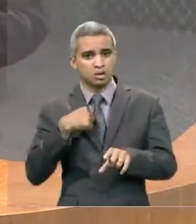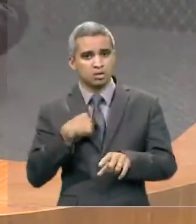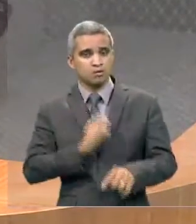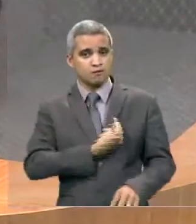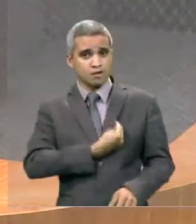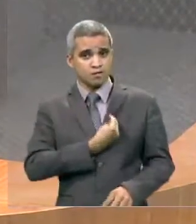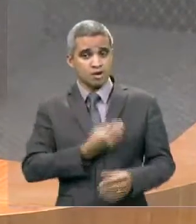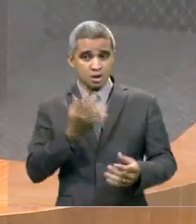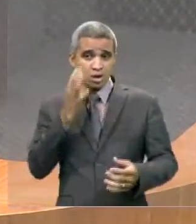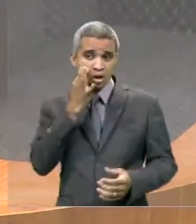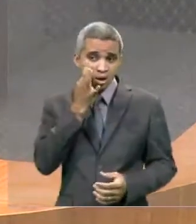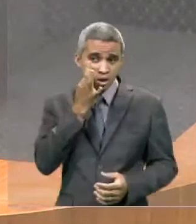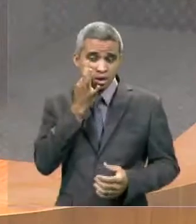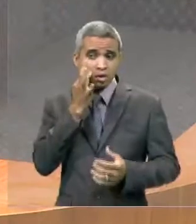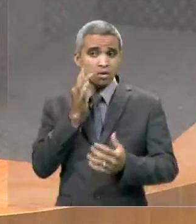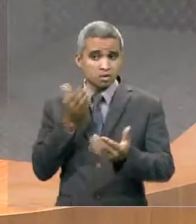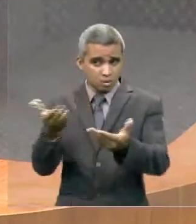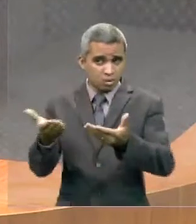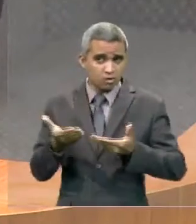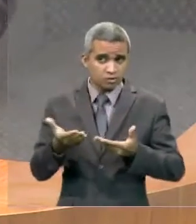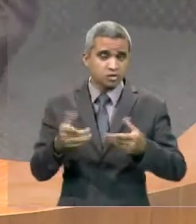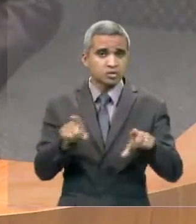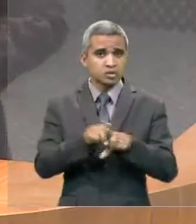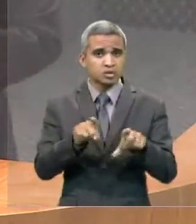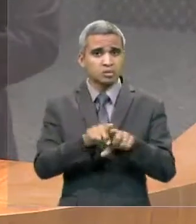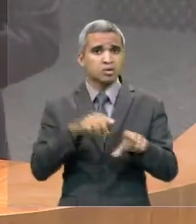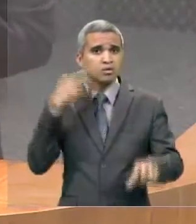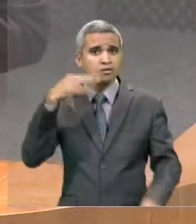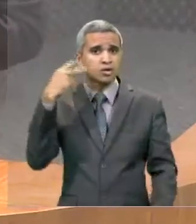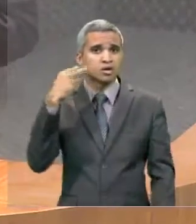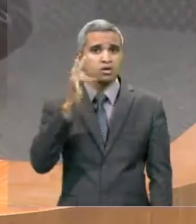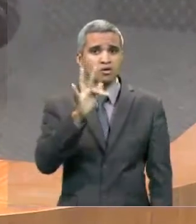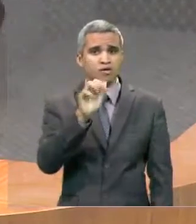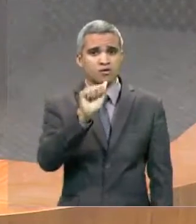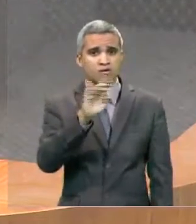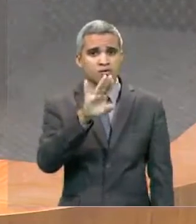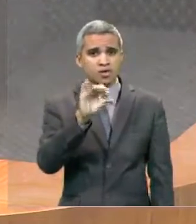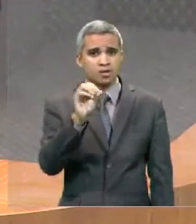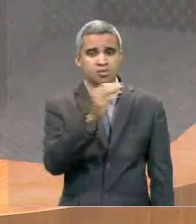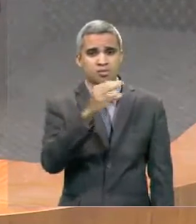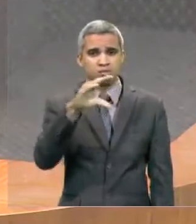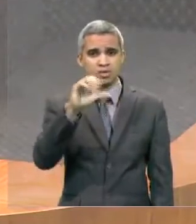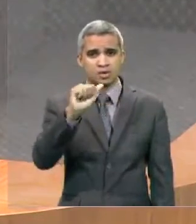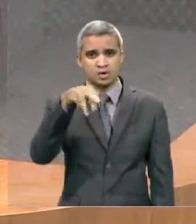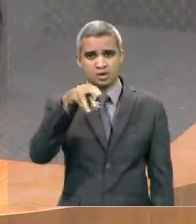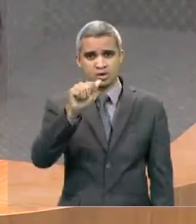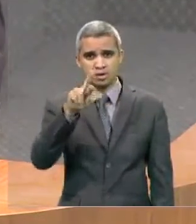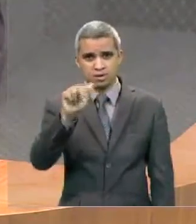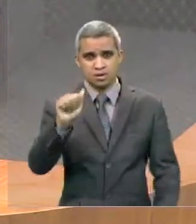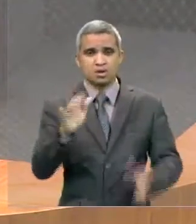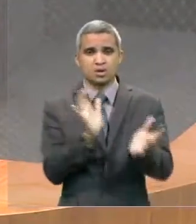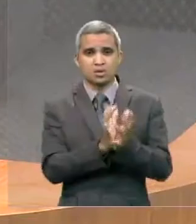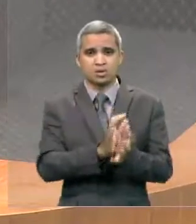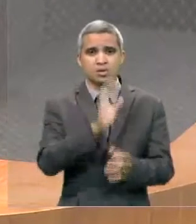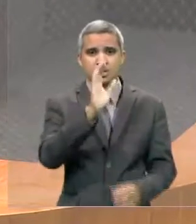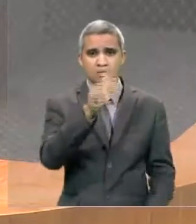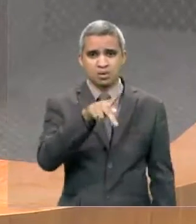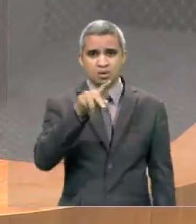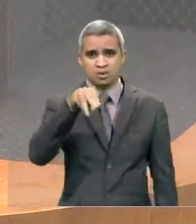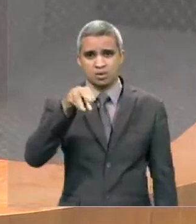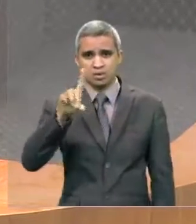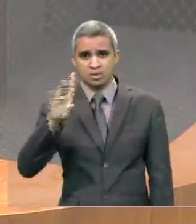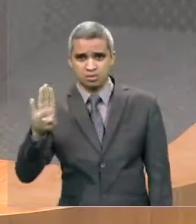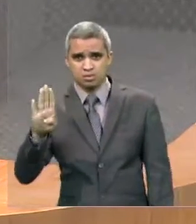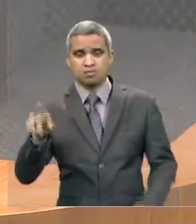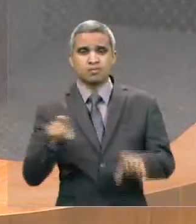aqui. Vamos convidar o vereador Fábio Câmara, do PMDB. Vamos convidar a vereadora Rose